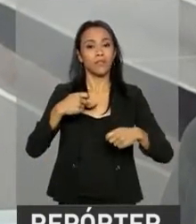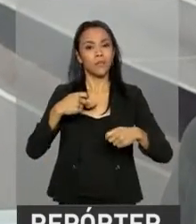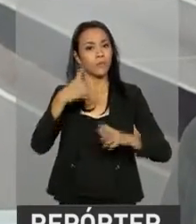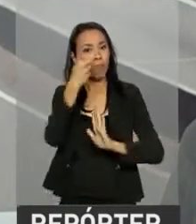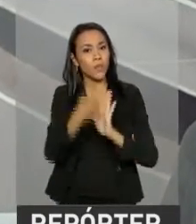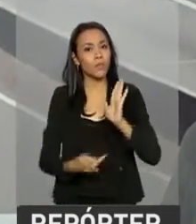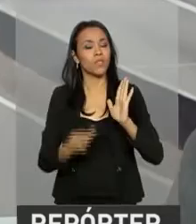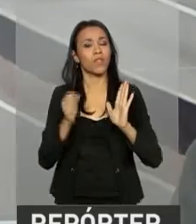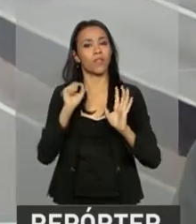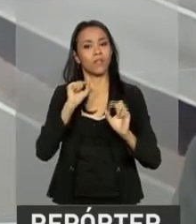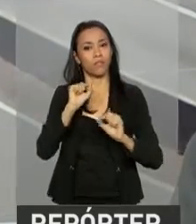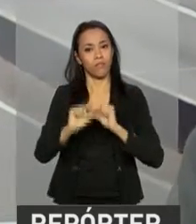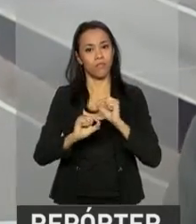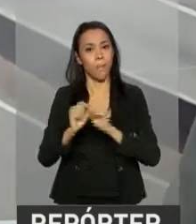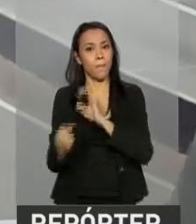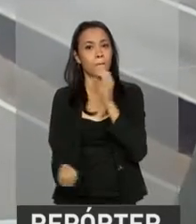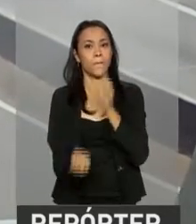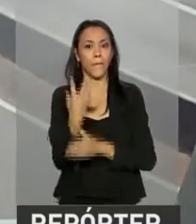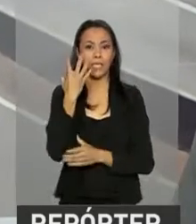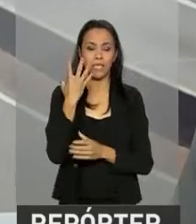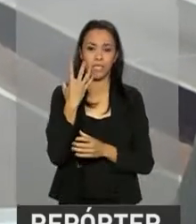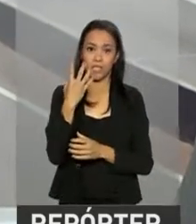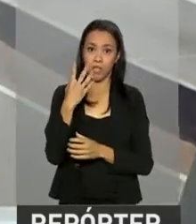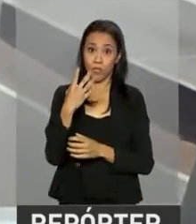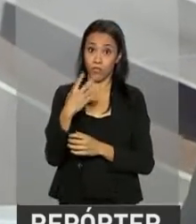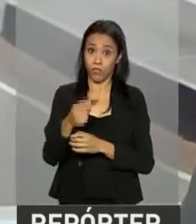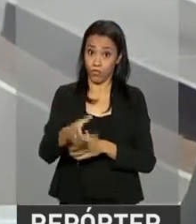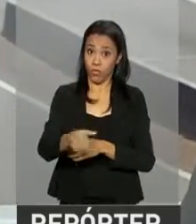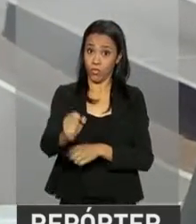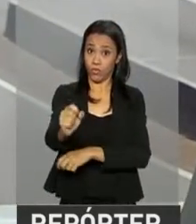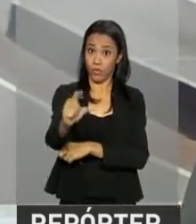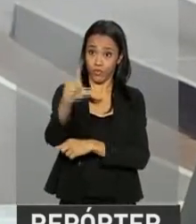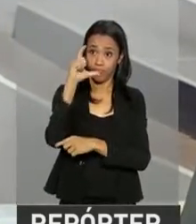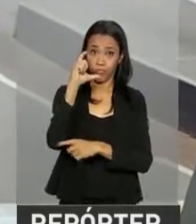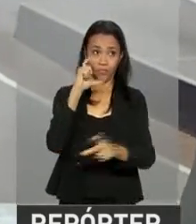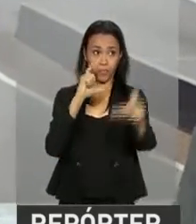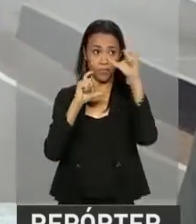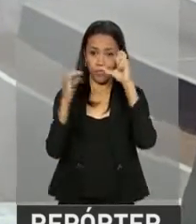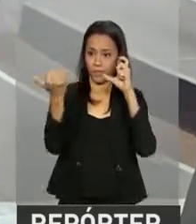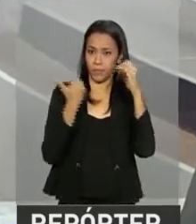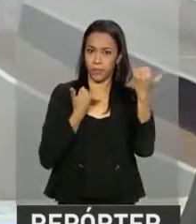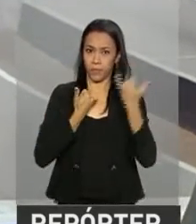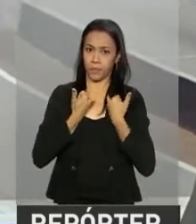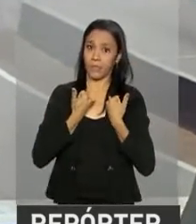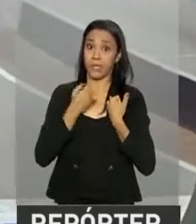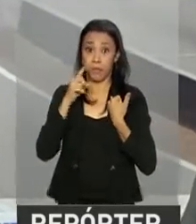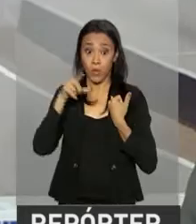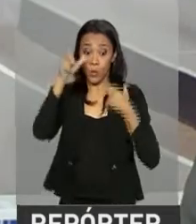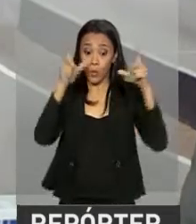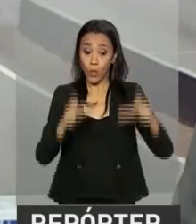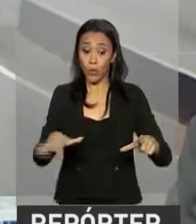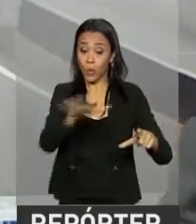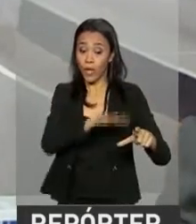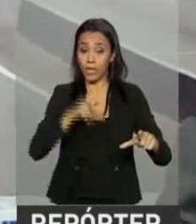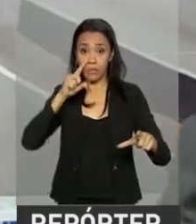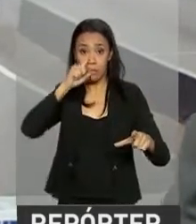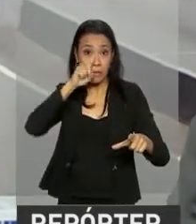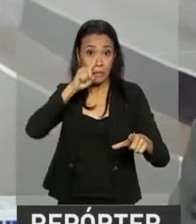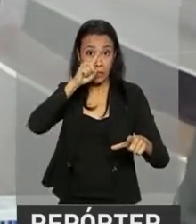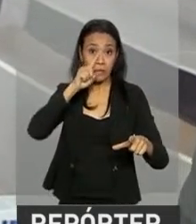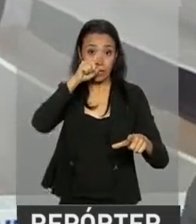viários através da implantação de uma sinalização mais ostensiva em locais que nós identificamos como crítico e